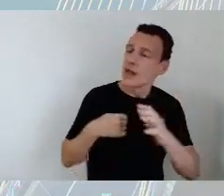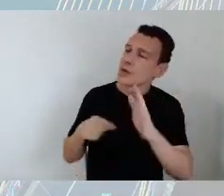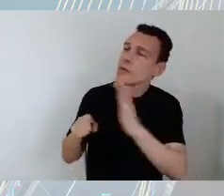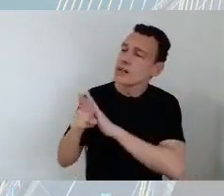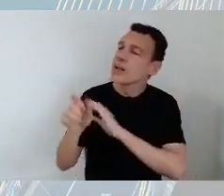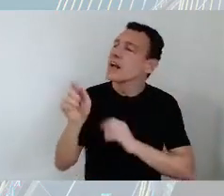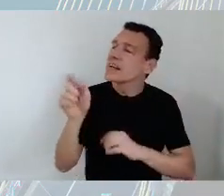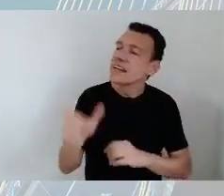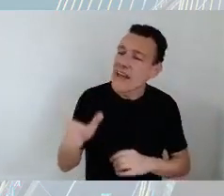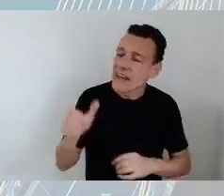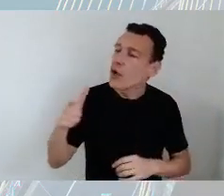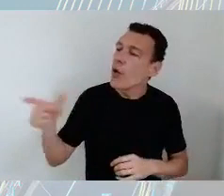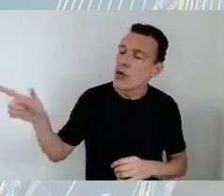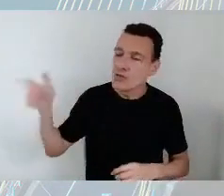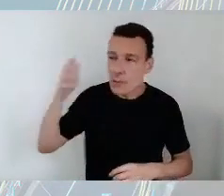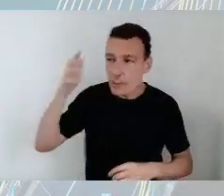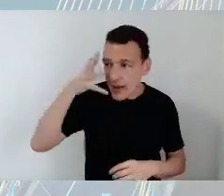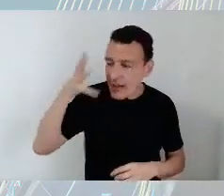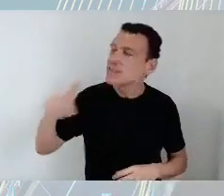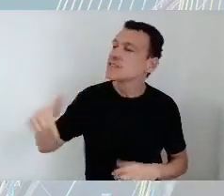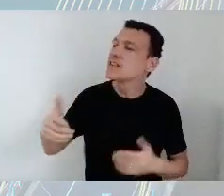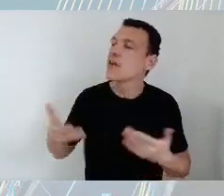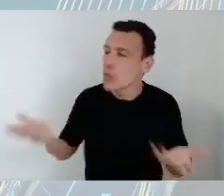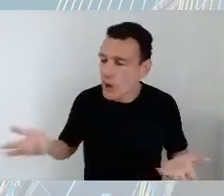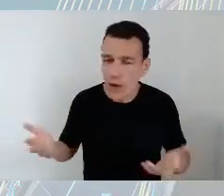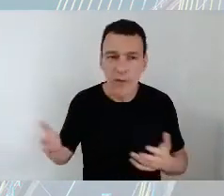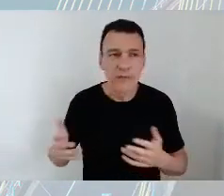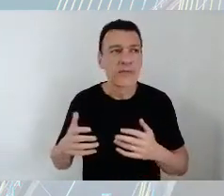categorias de palestras, né, os tópicos que estão sendo